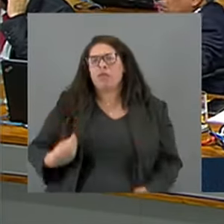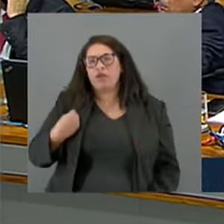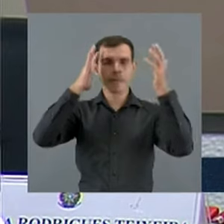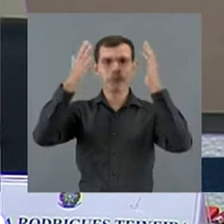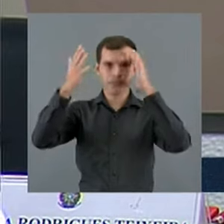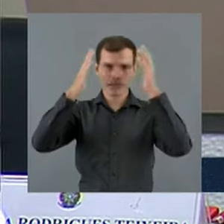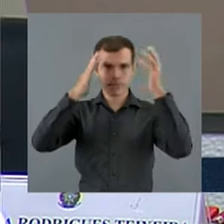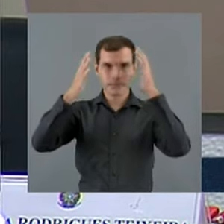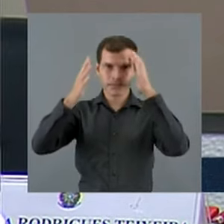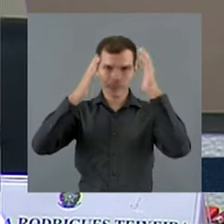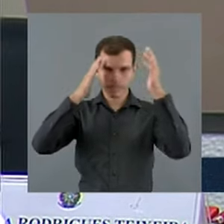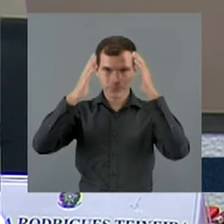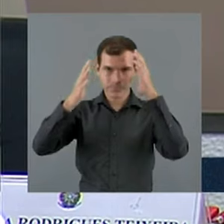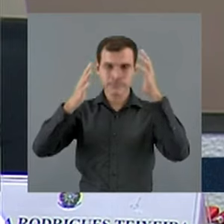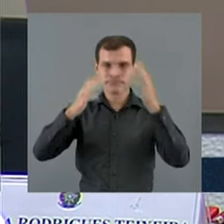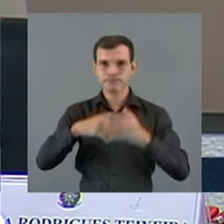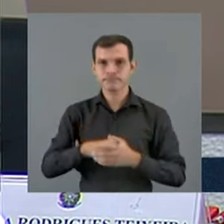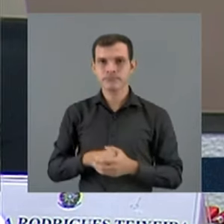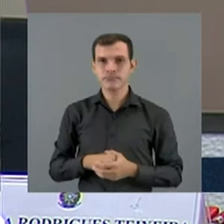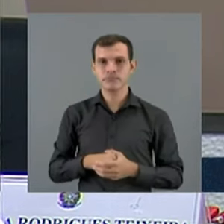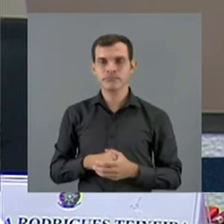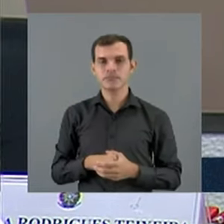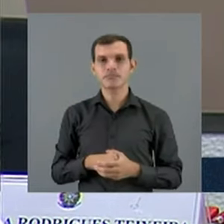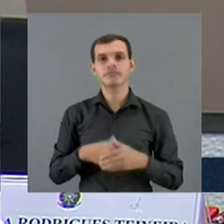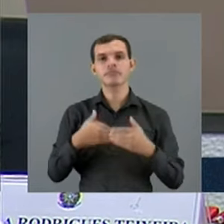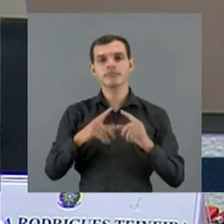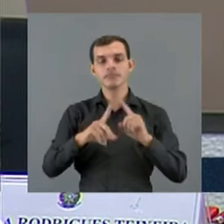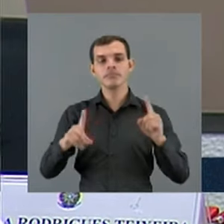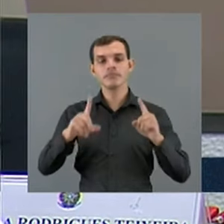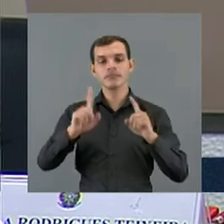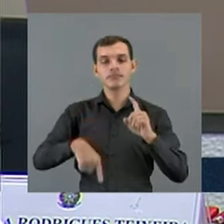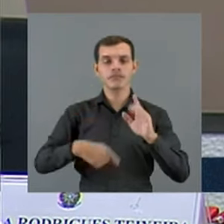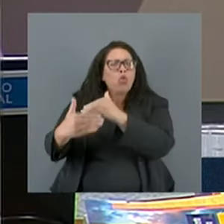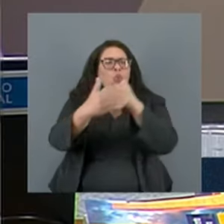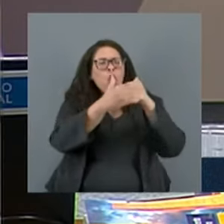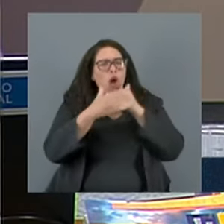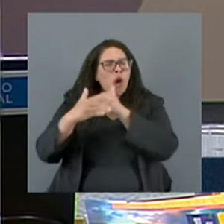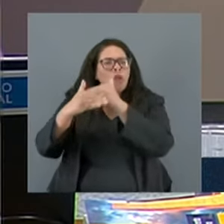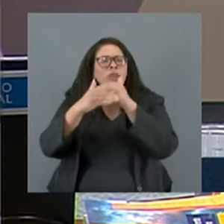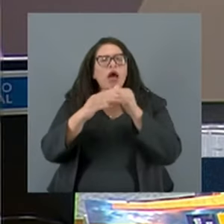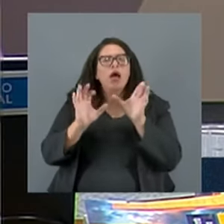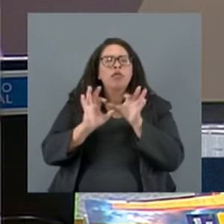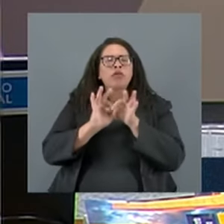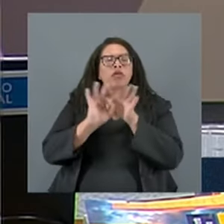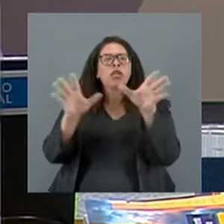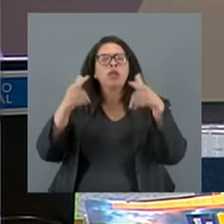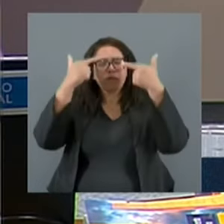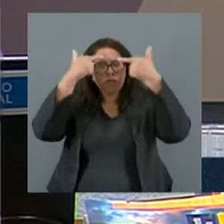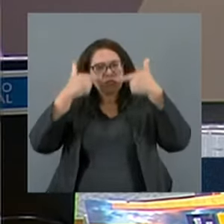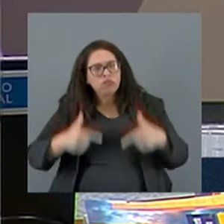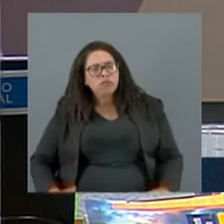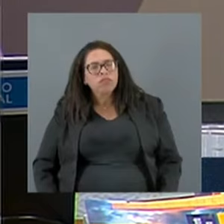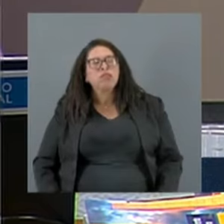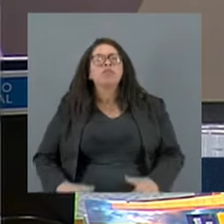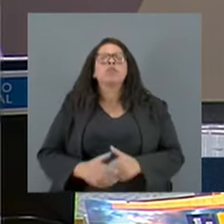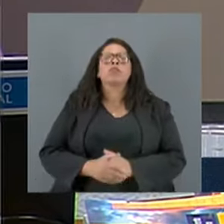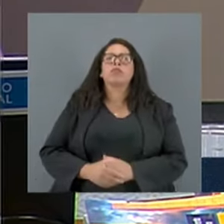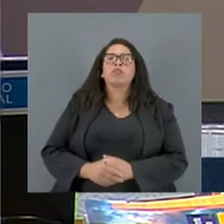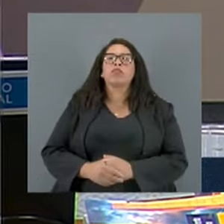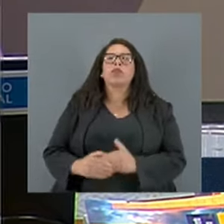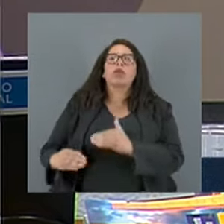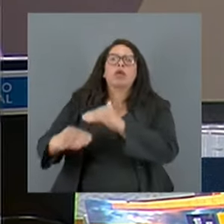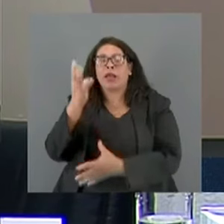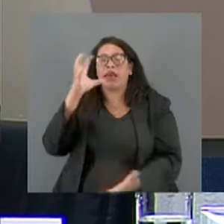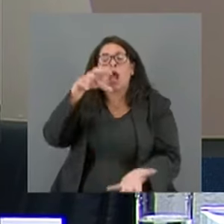corte advogada Daniela Teixeira foi a primeira a responder as perguntas em seguida participaram os desembargadores Teodoro